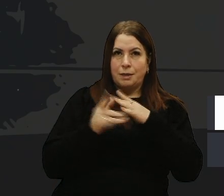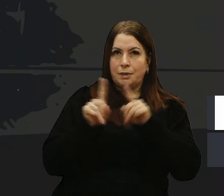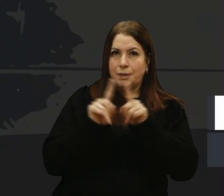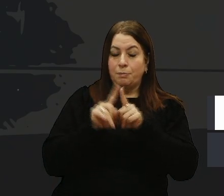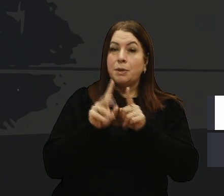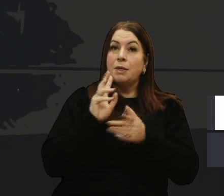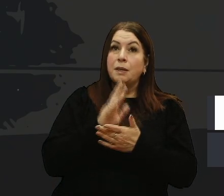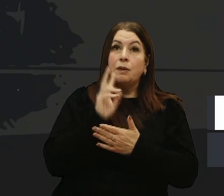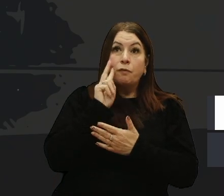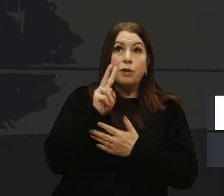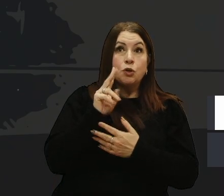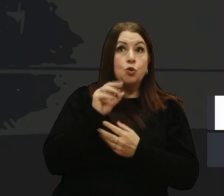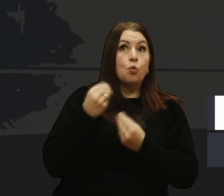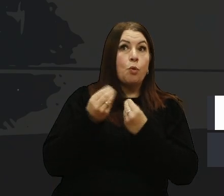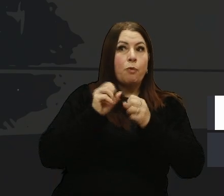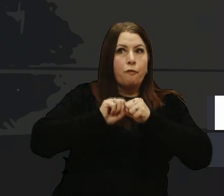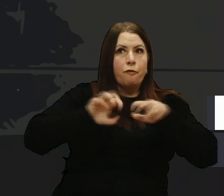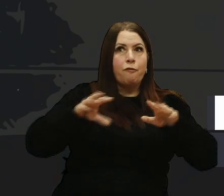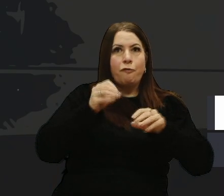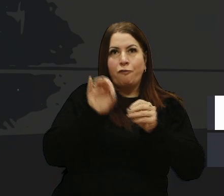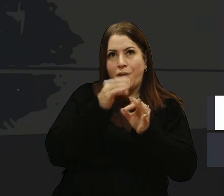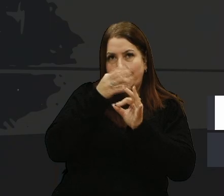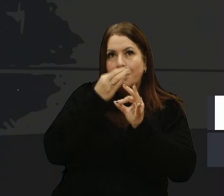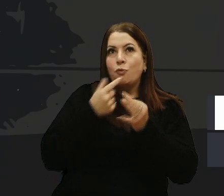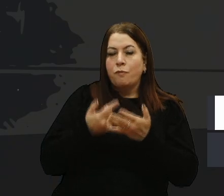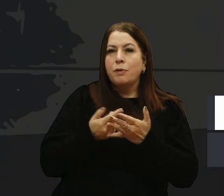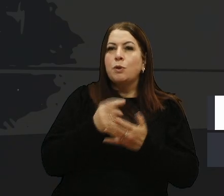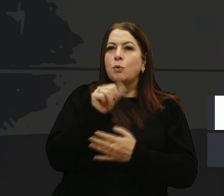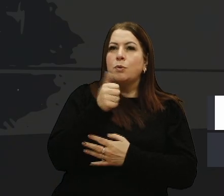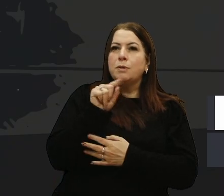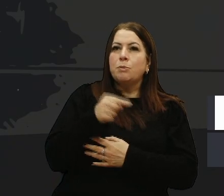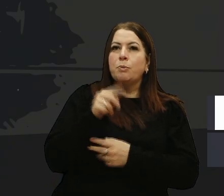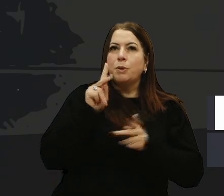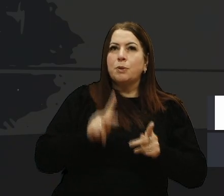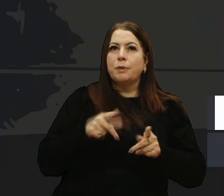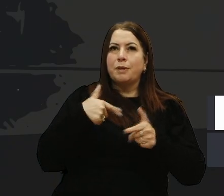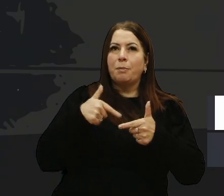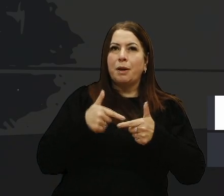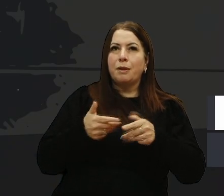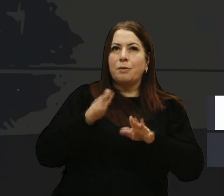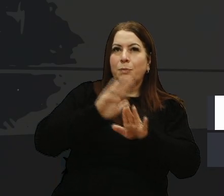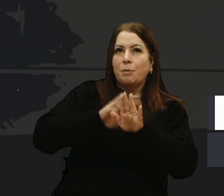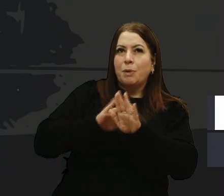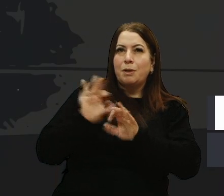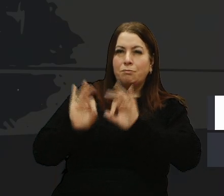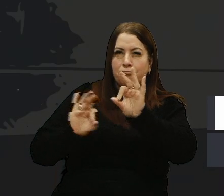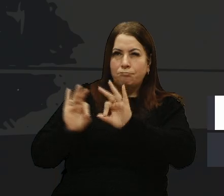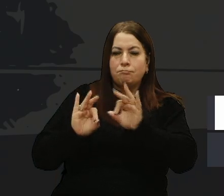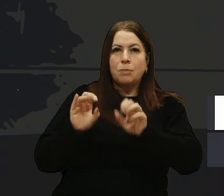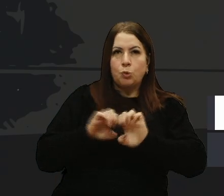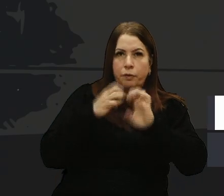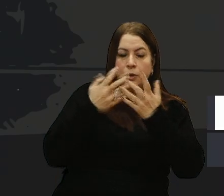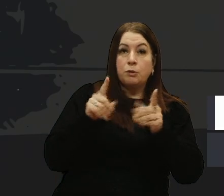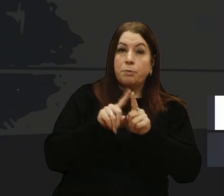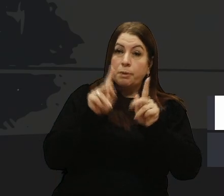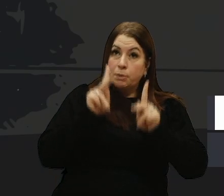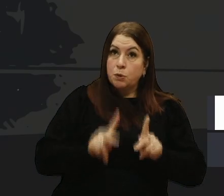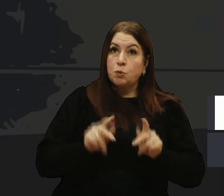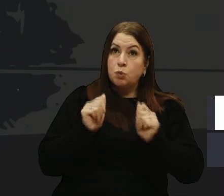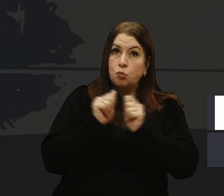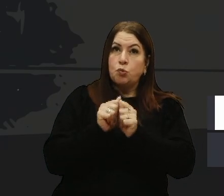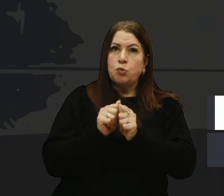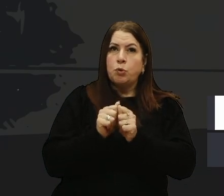seja, vejam o alcance que tem a Festa da Uva, e 11 mil pessoas trabalhavam na parte operacional do evento, que também são pessoas que estão